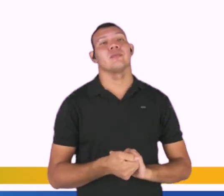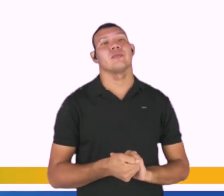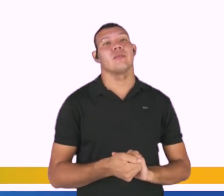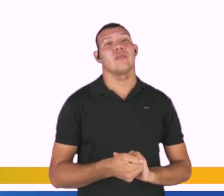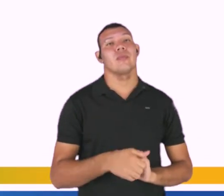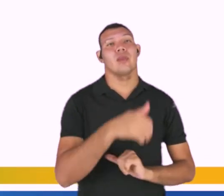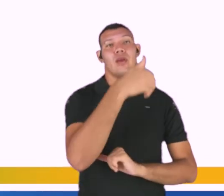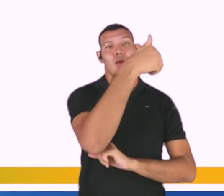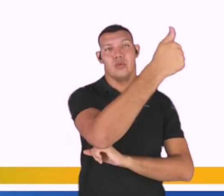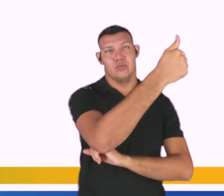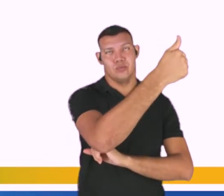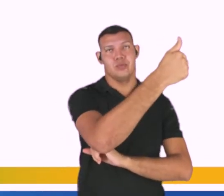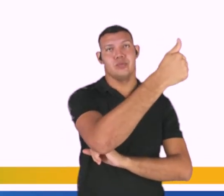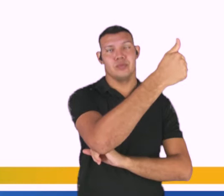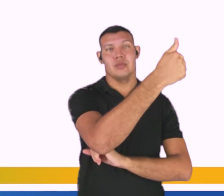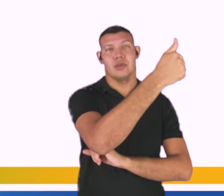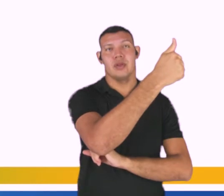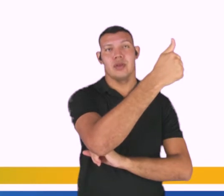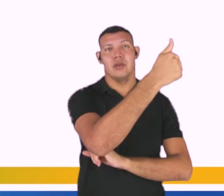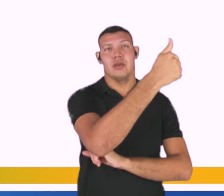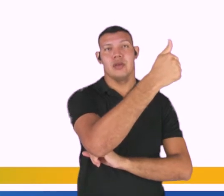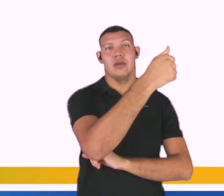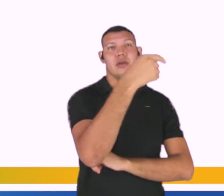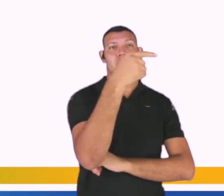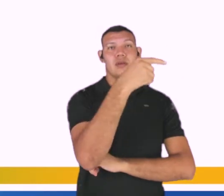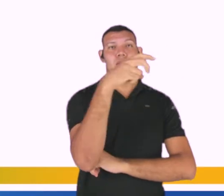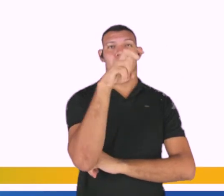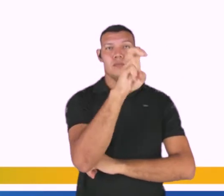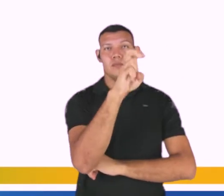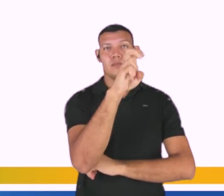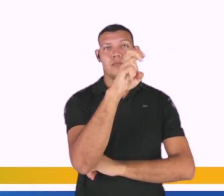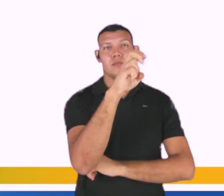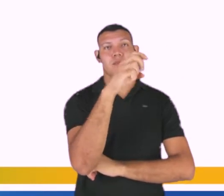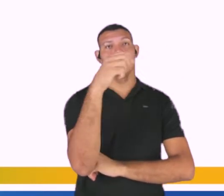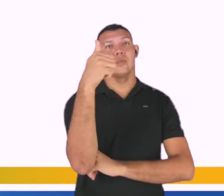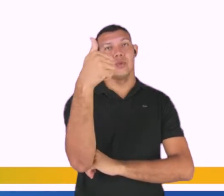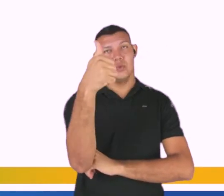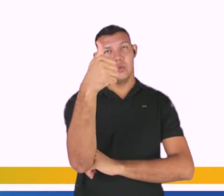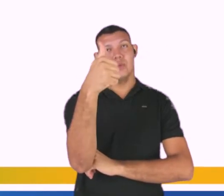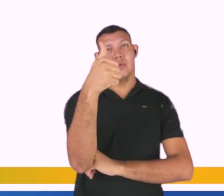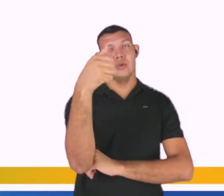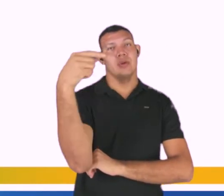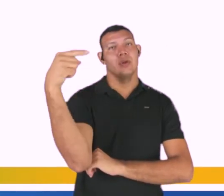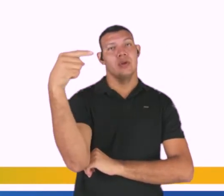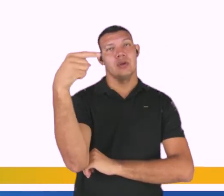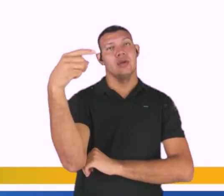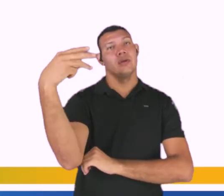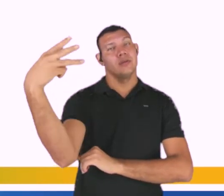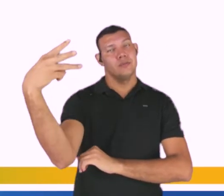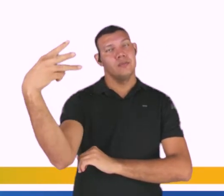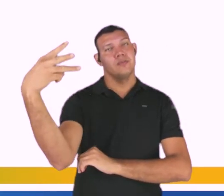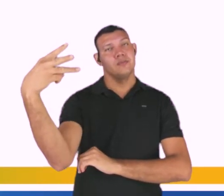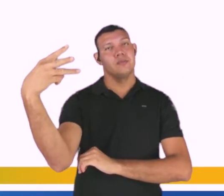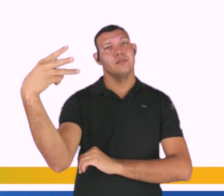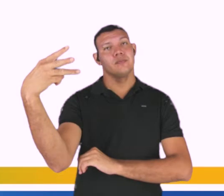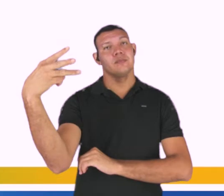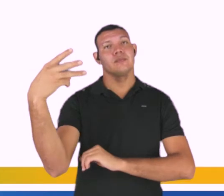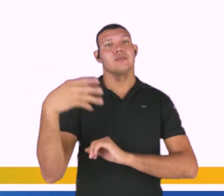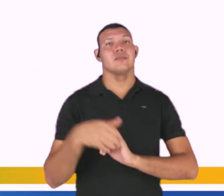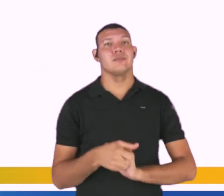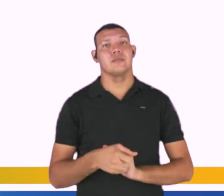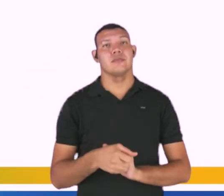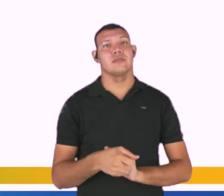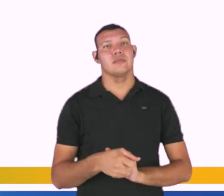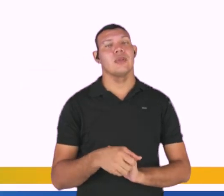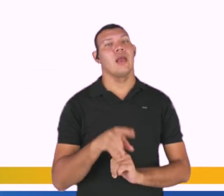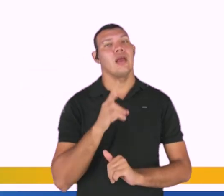vir lá do X a quarta o - 52 x Ao Cubo e 1/2 x ao quadrado menos 3 duches e